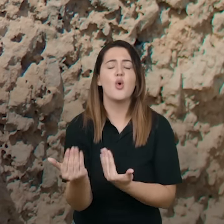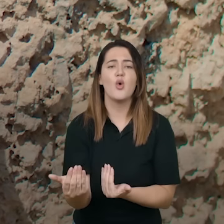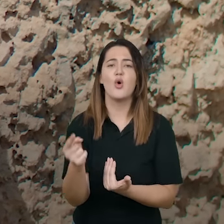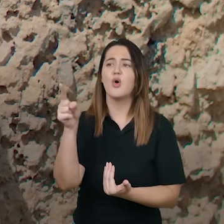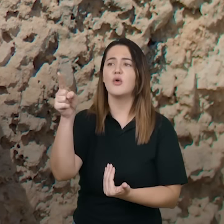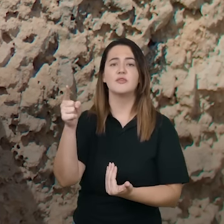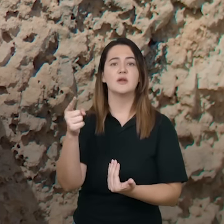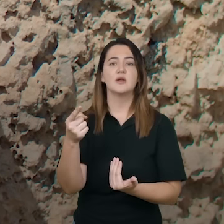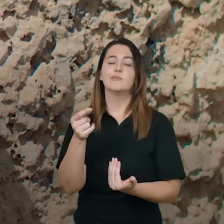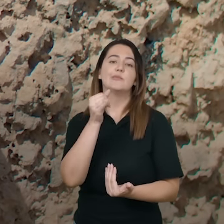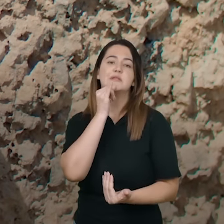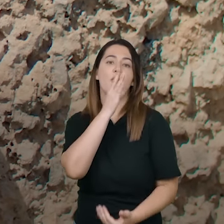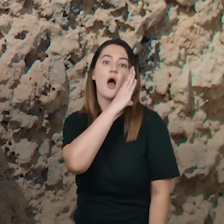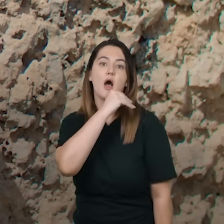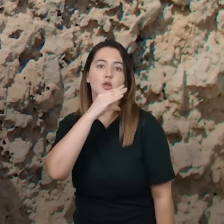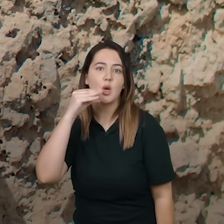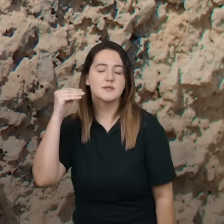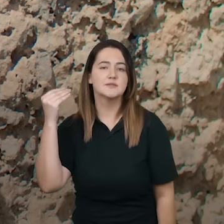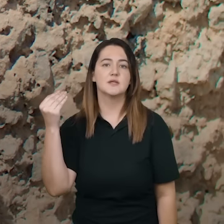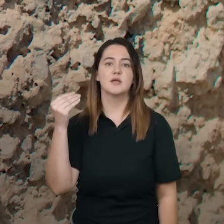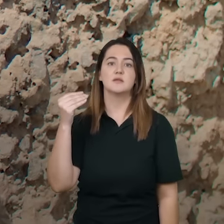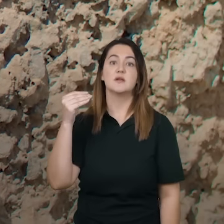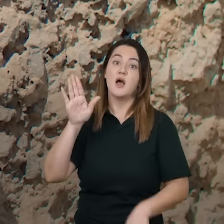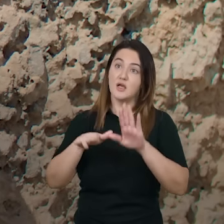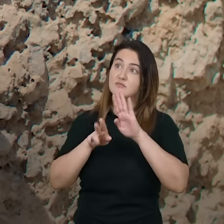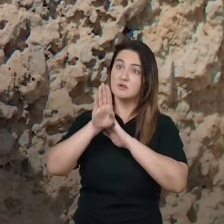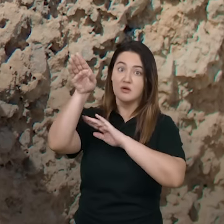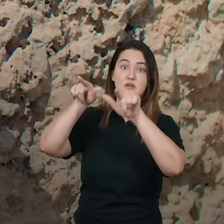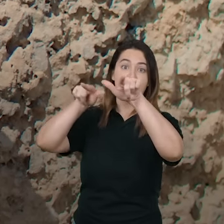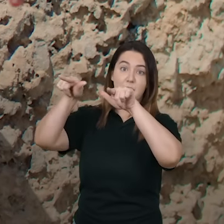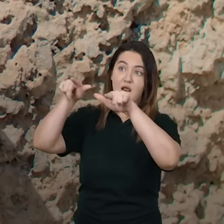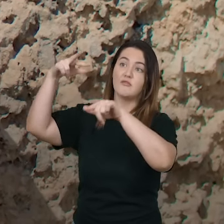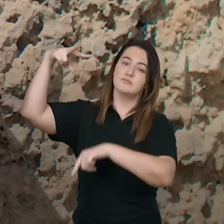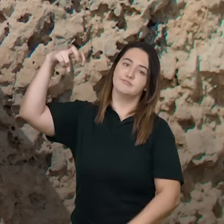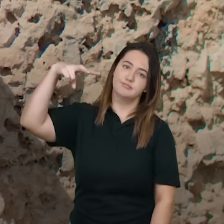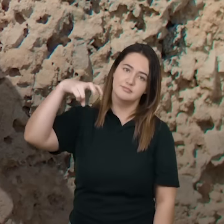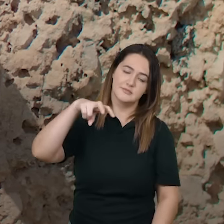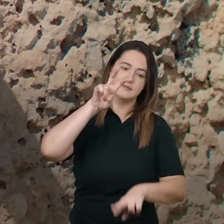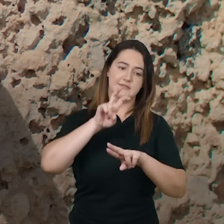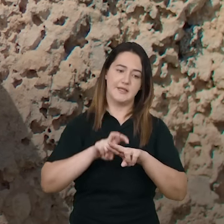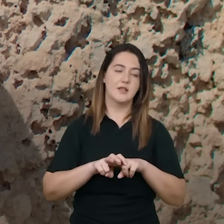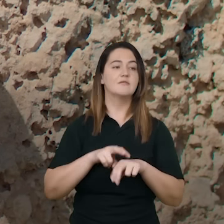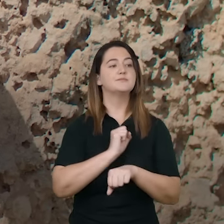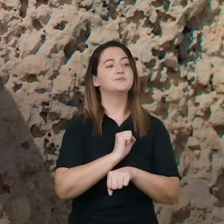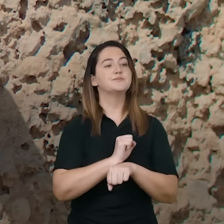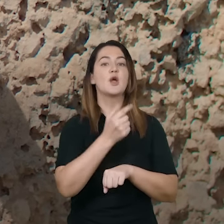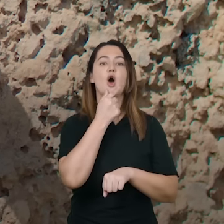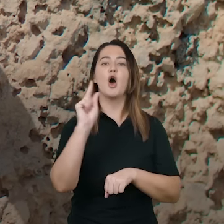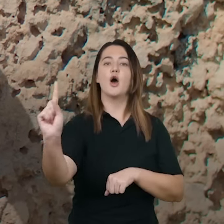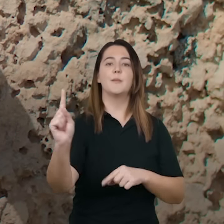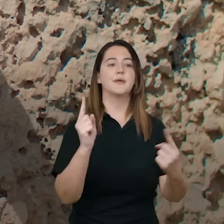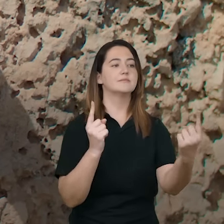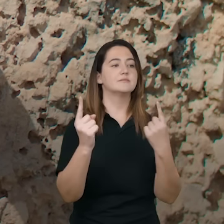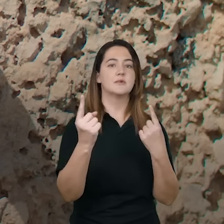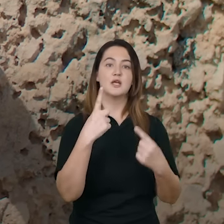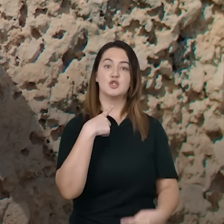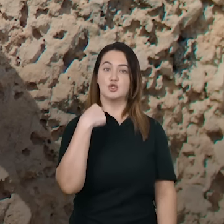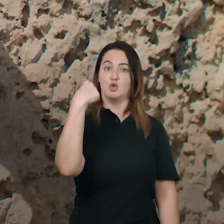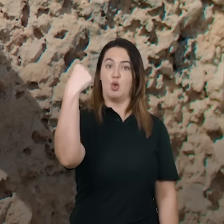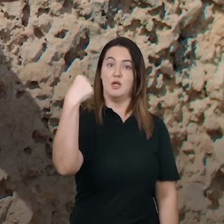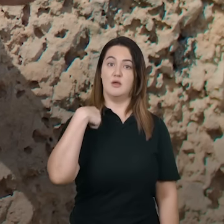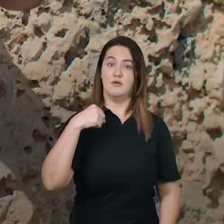de pré-adolescência ou início da puberdade, ela ficava sentada e os homens chegavam e a escolhiam